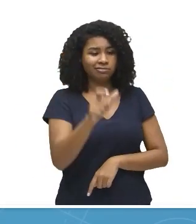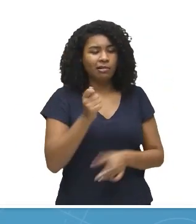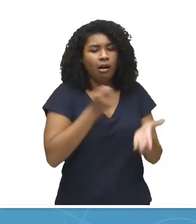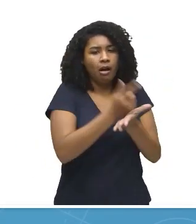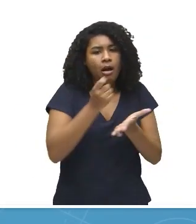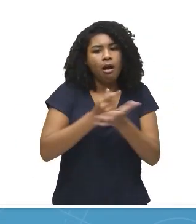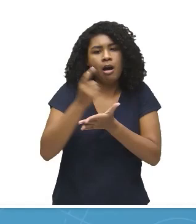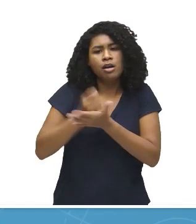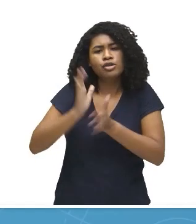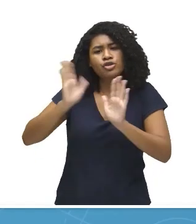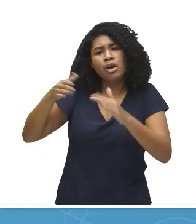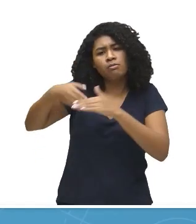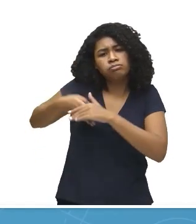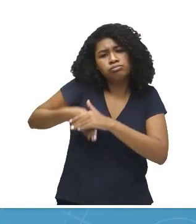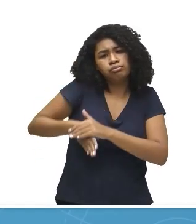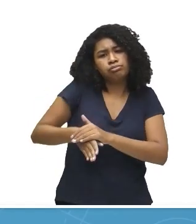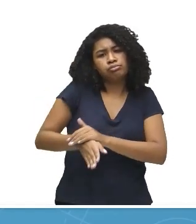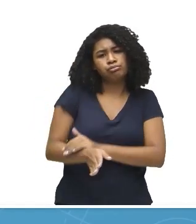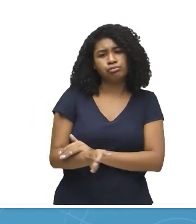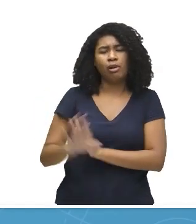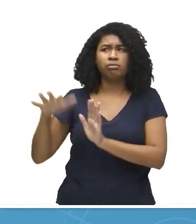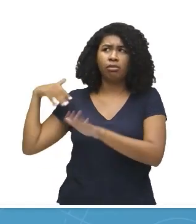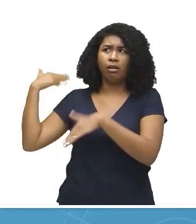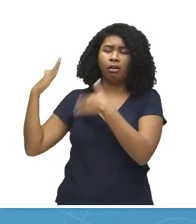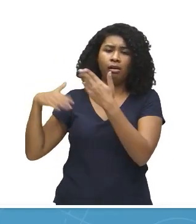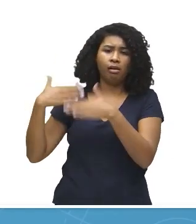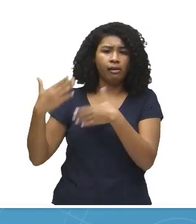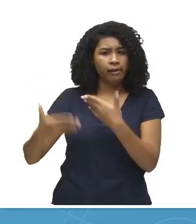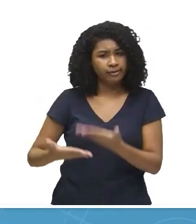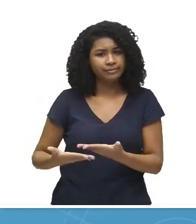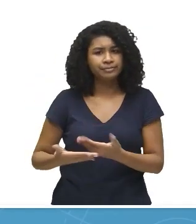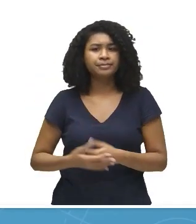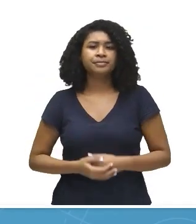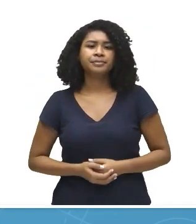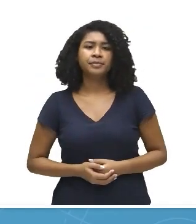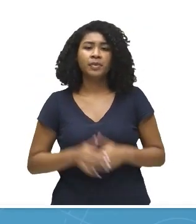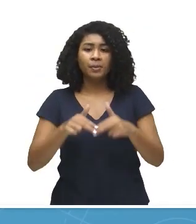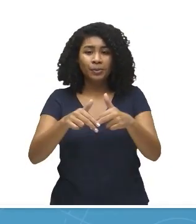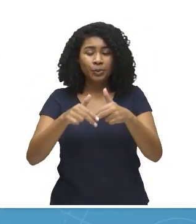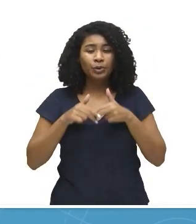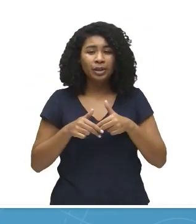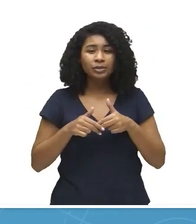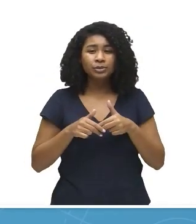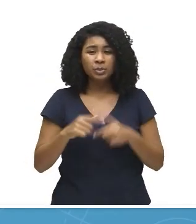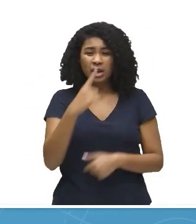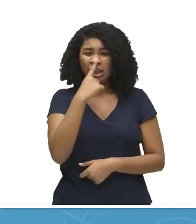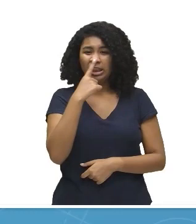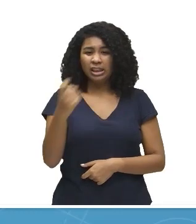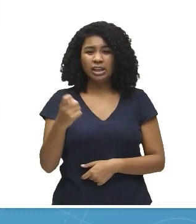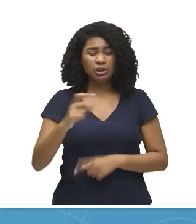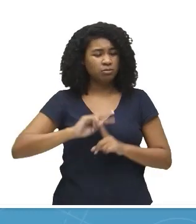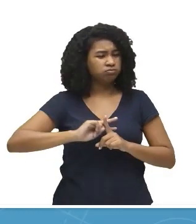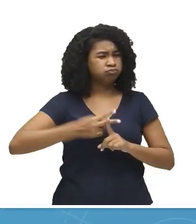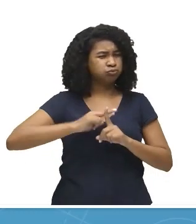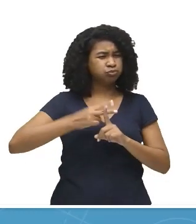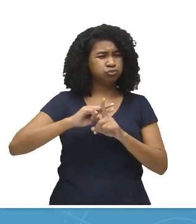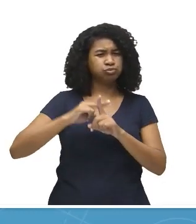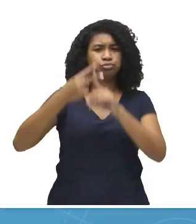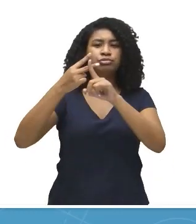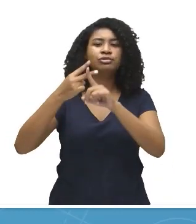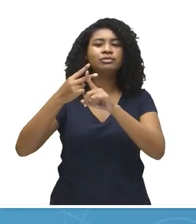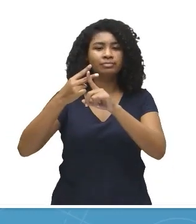consumista, né? Consequentemente, a gente acaba gerando aí uma maior quantidade também de lixo, né? Se você for pensar, hoje uma